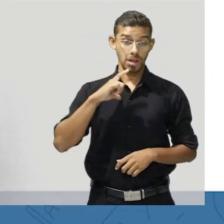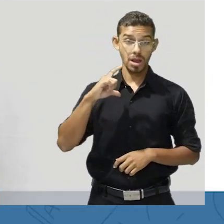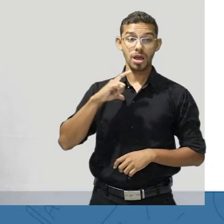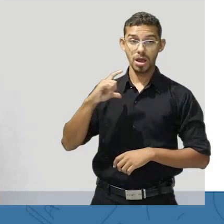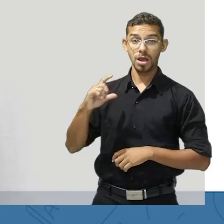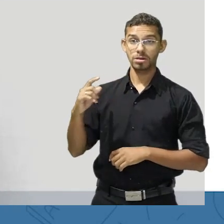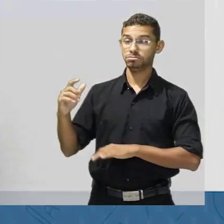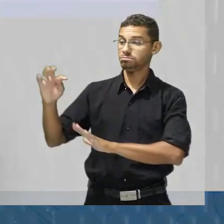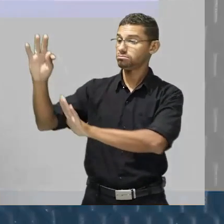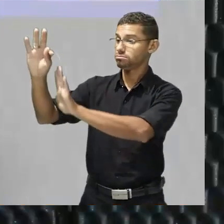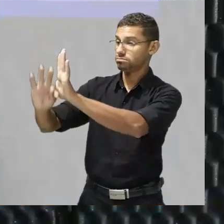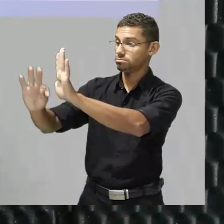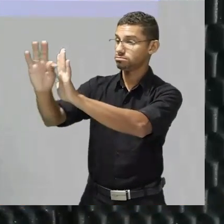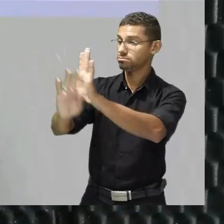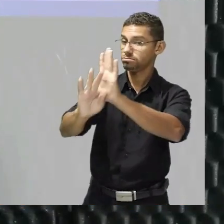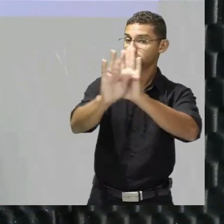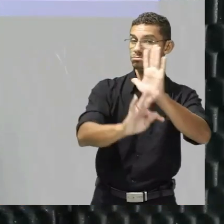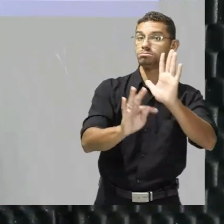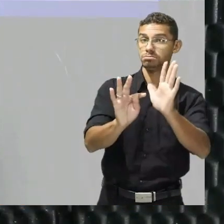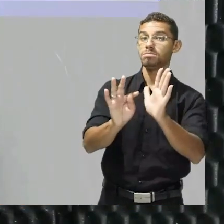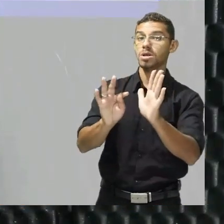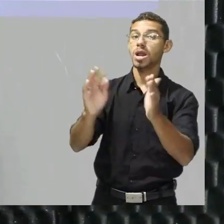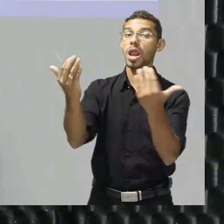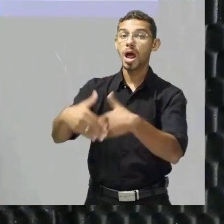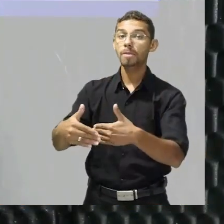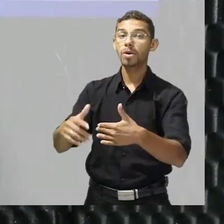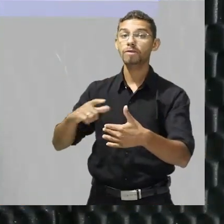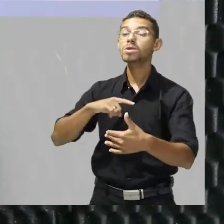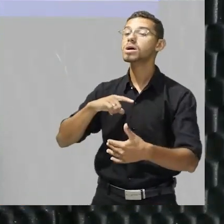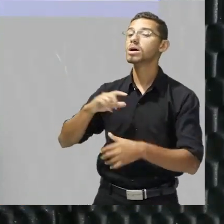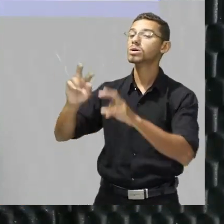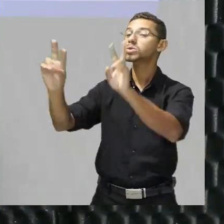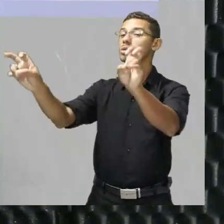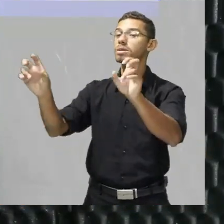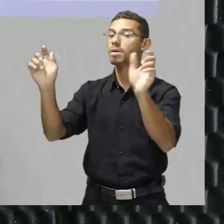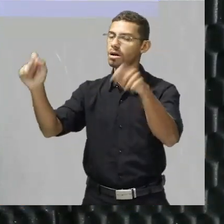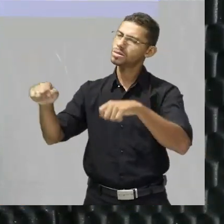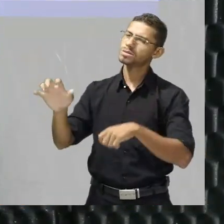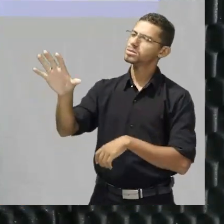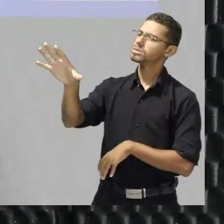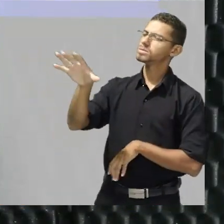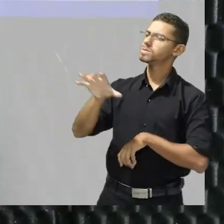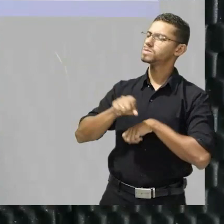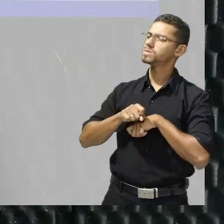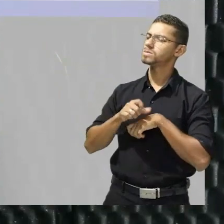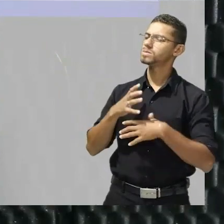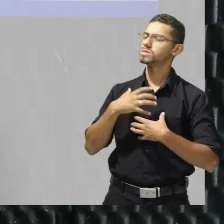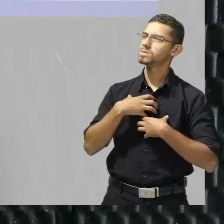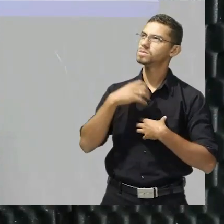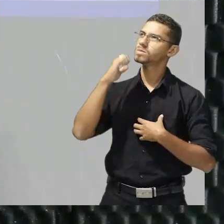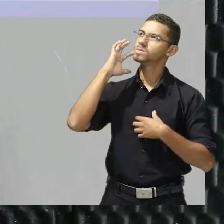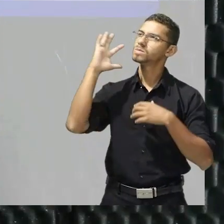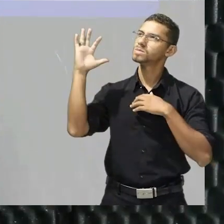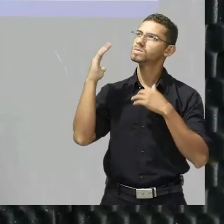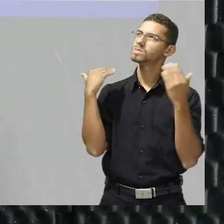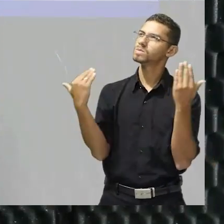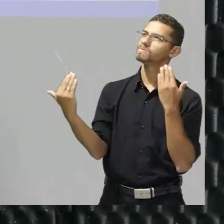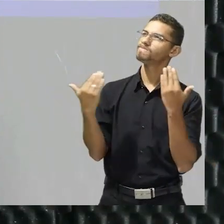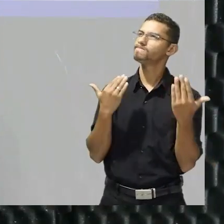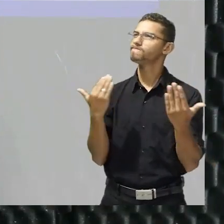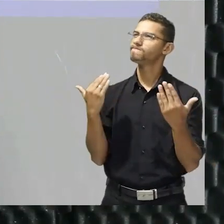tema Mas você vai apresentar através de um contexto histórico através de um conceito através de uma comparação